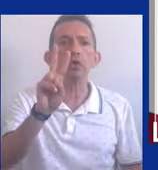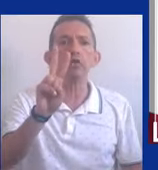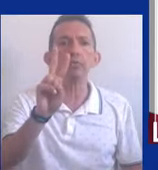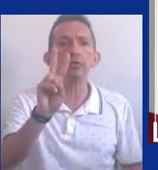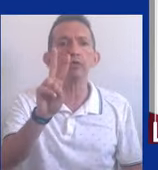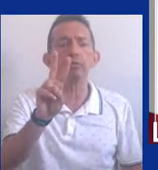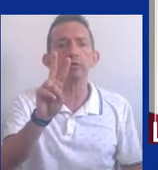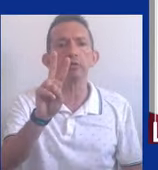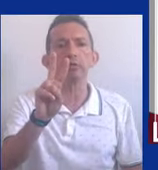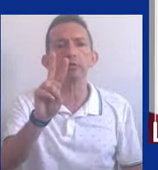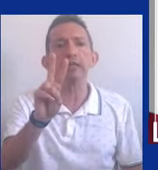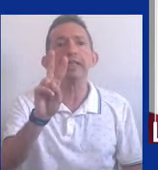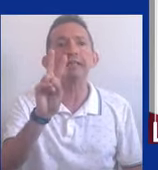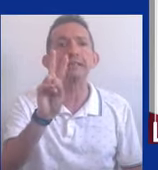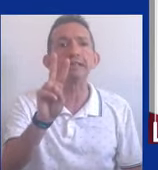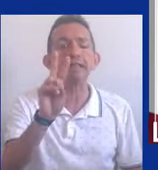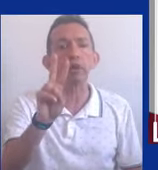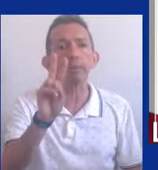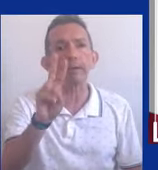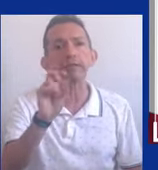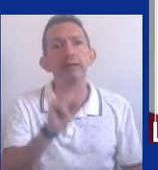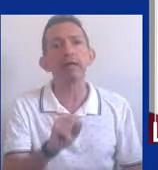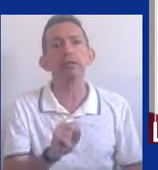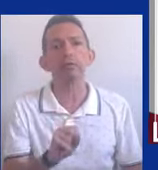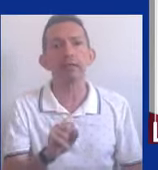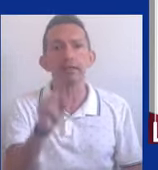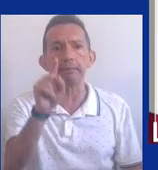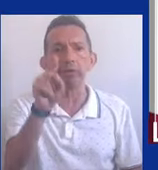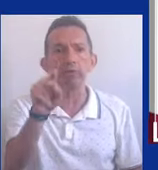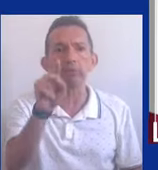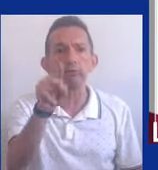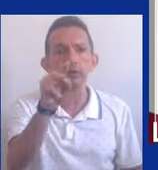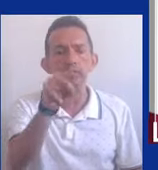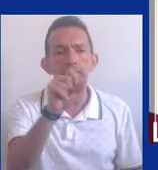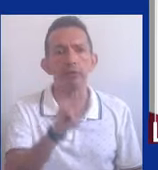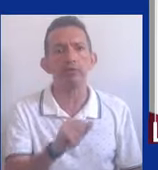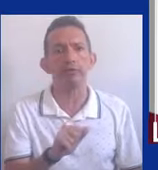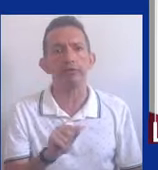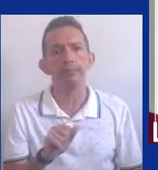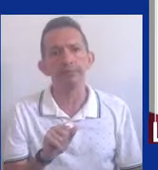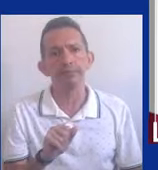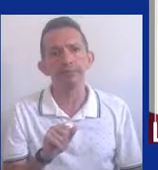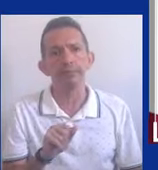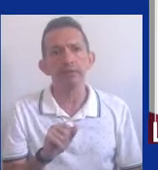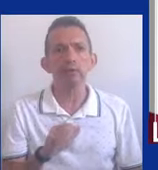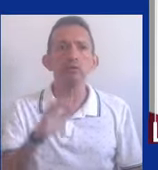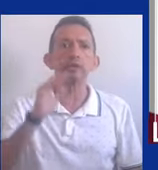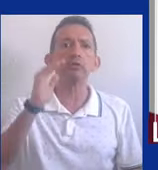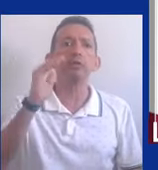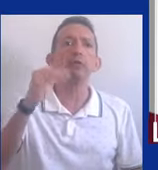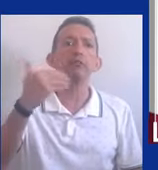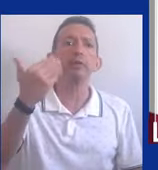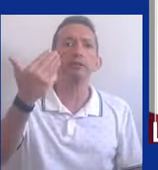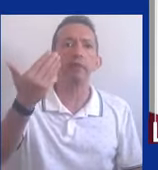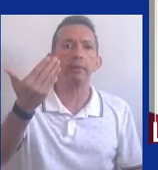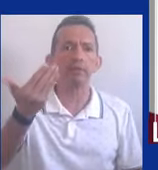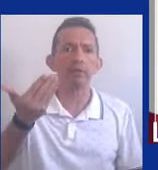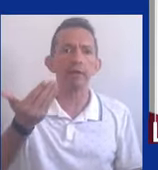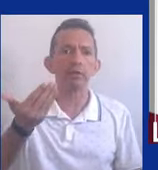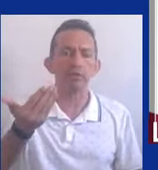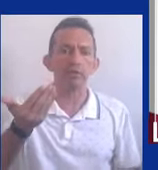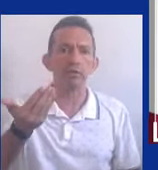determina dois movimentos citoplasmáticos, que eles abordam muito a nível de prova. Então, quais são os